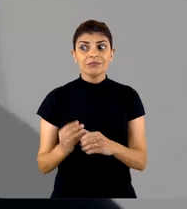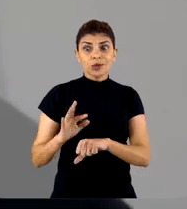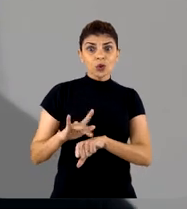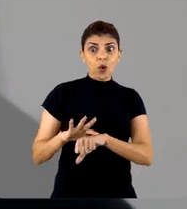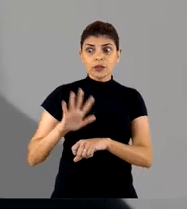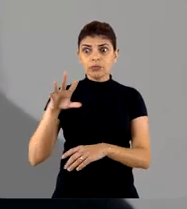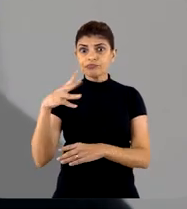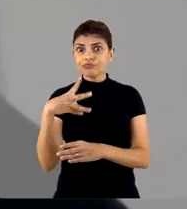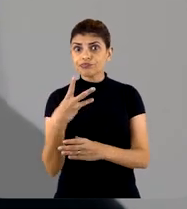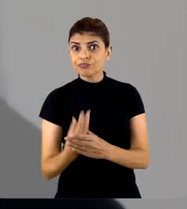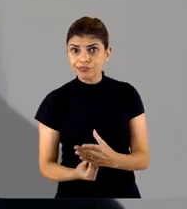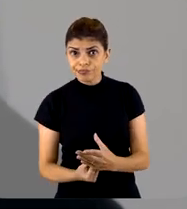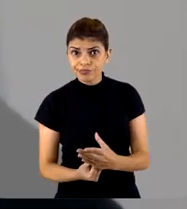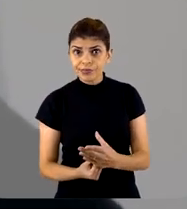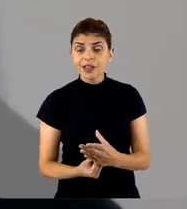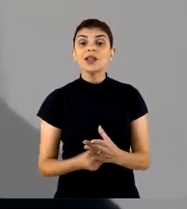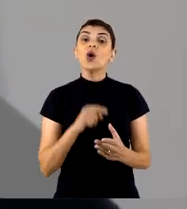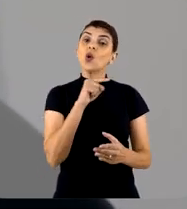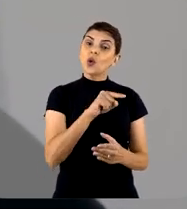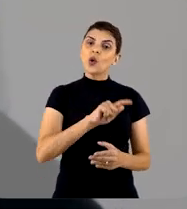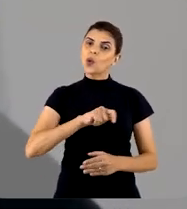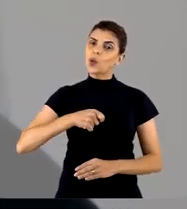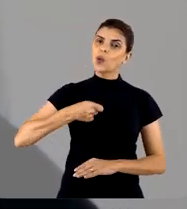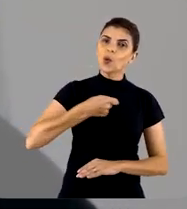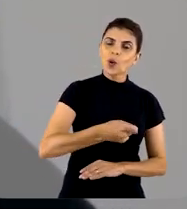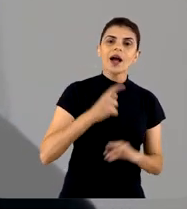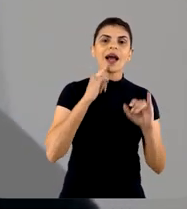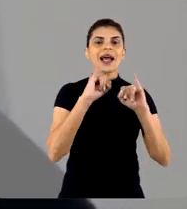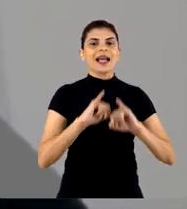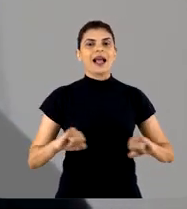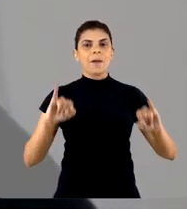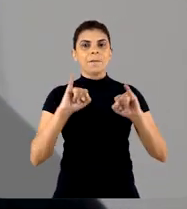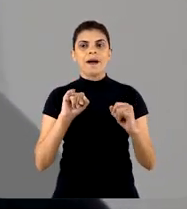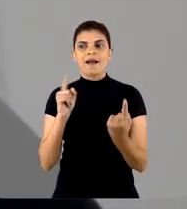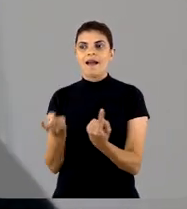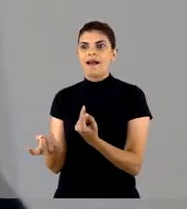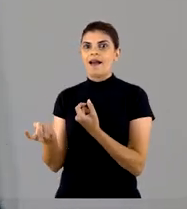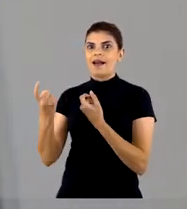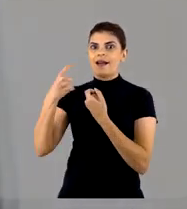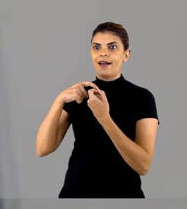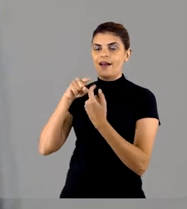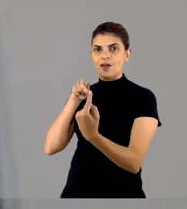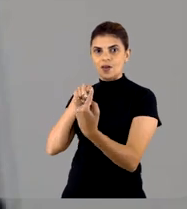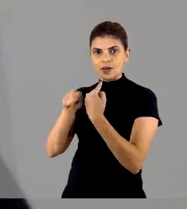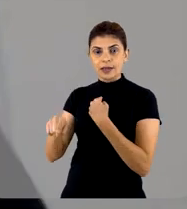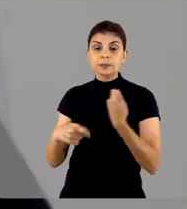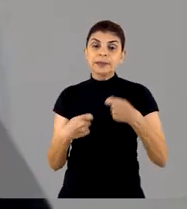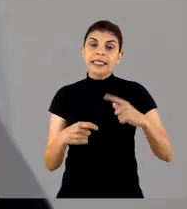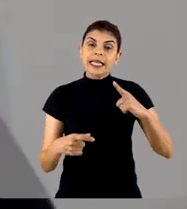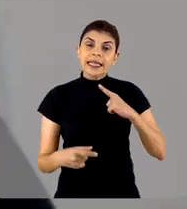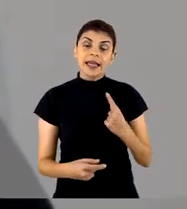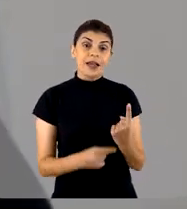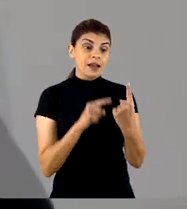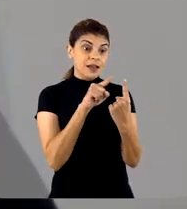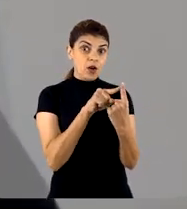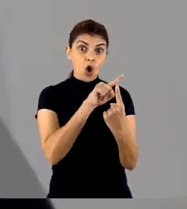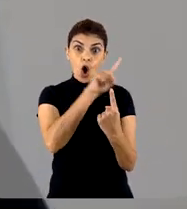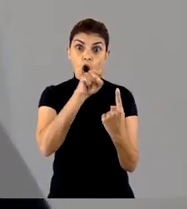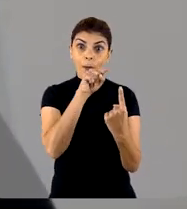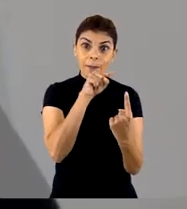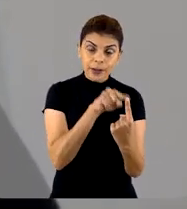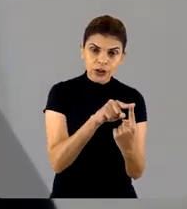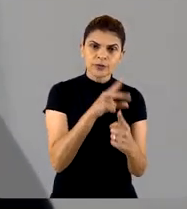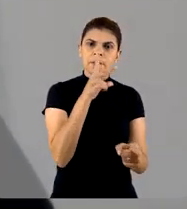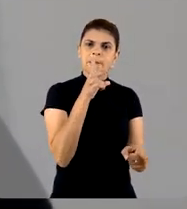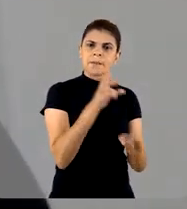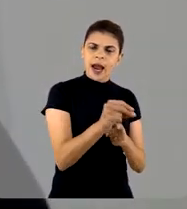desaparecer. Né? Isso é o que chamavam, né, de campanha vertical, ou seja, você tinha que ter um ponto, um objetivo. Você